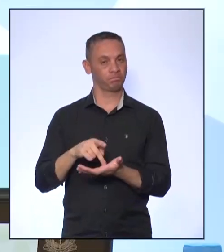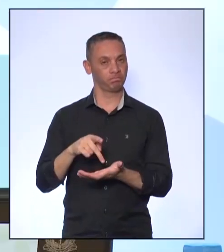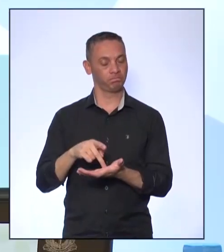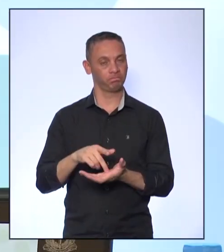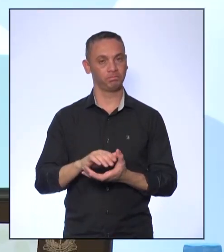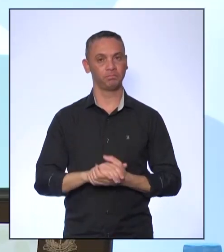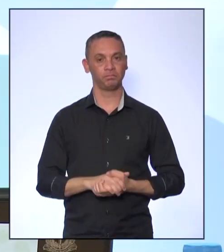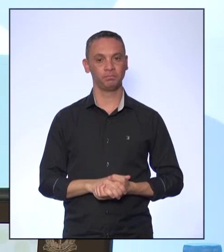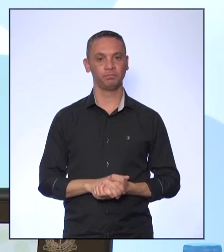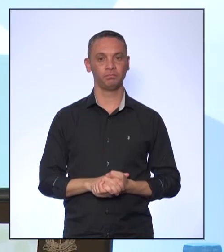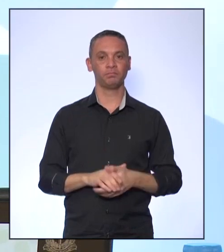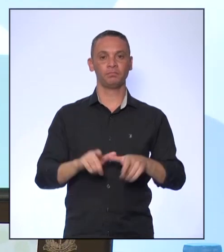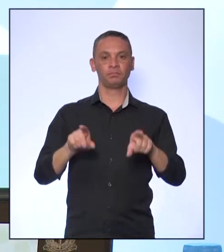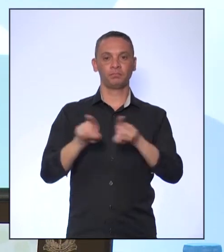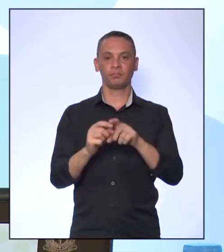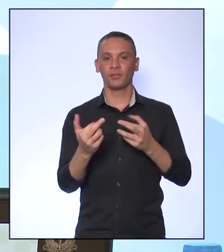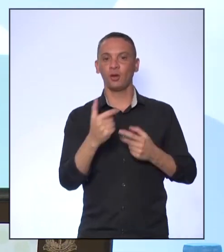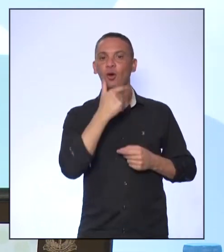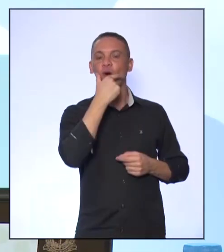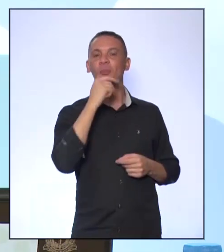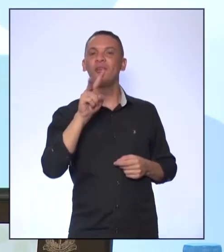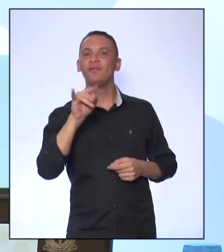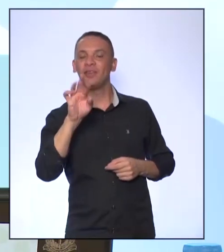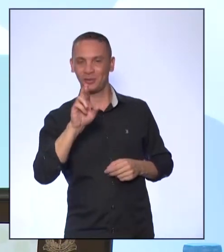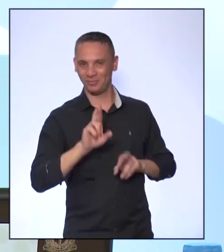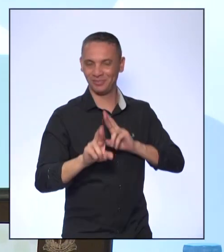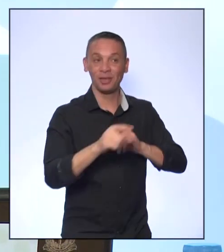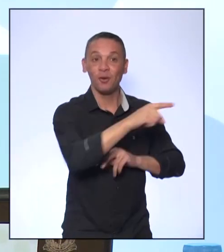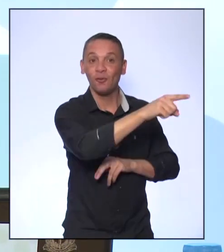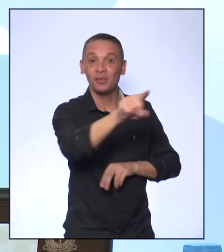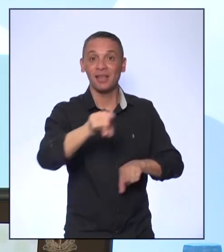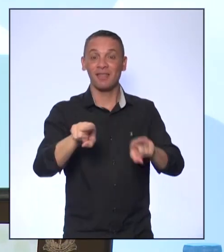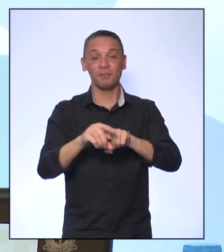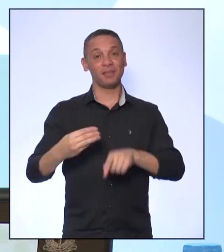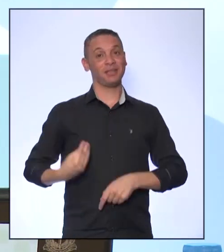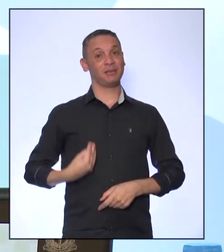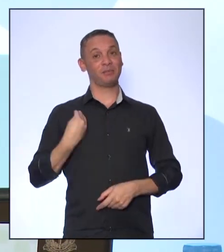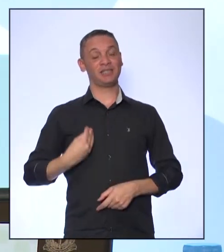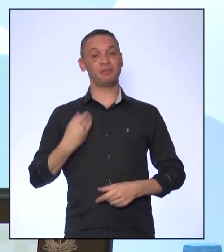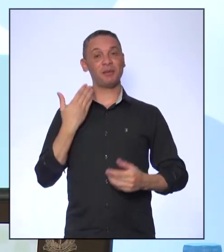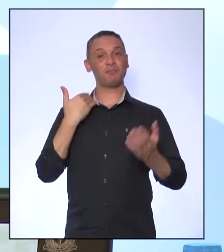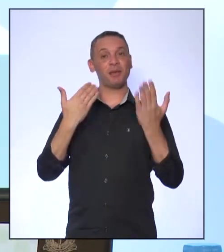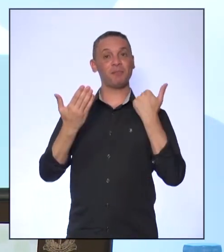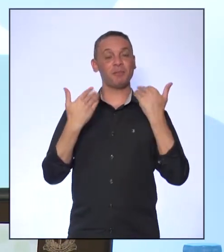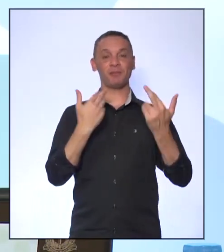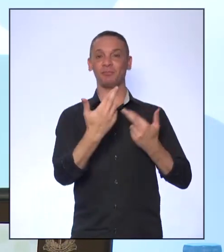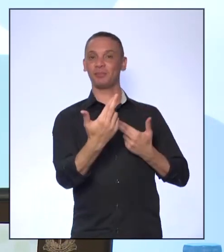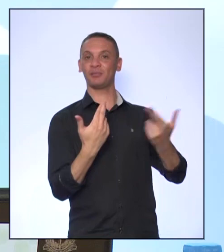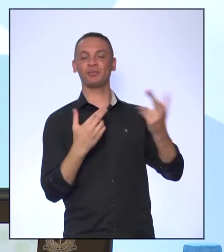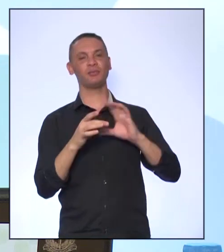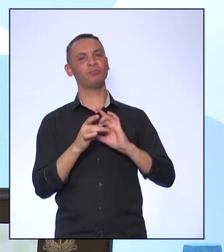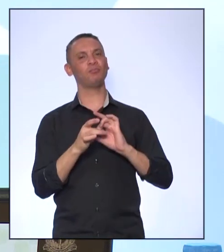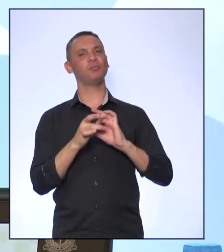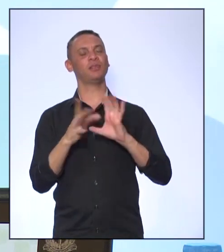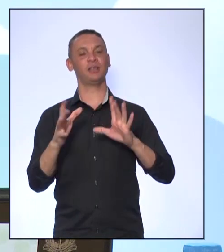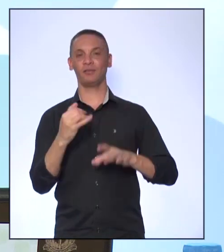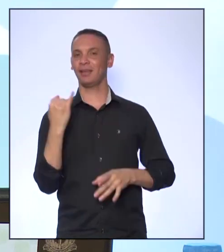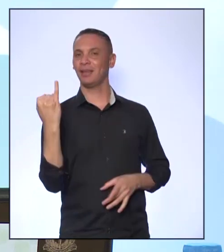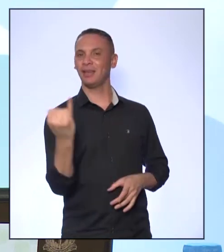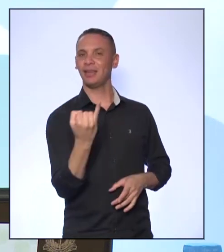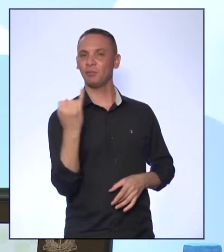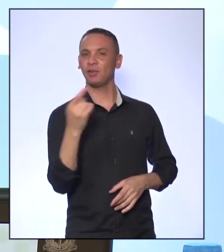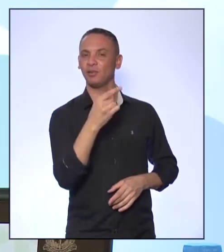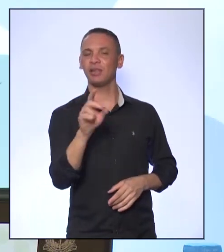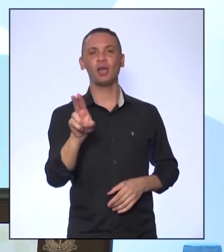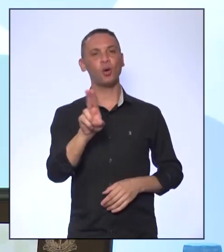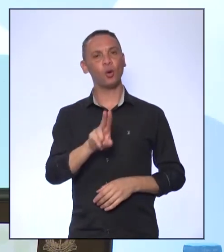professor. Inclusive, assim como o Vitor, você também pode participar da nossa aula através do chat, lembrando que é uma ferramenta super importante, então